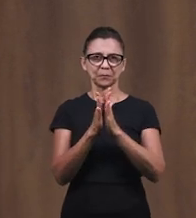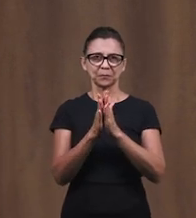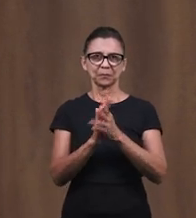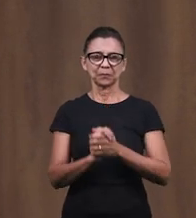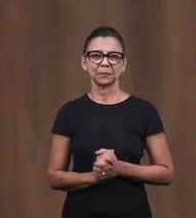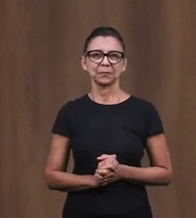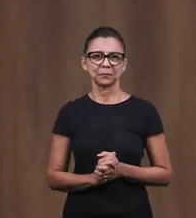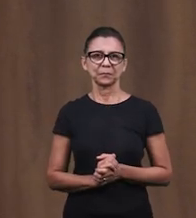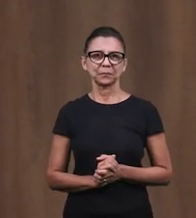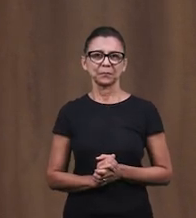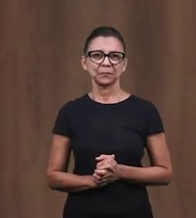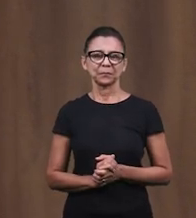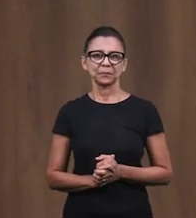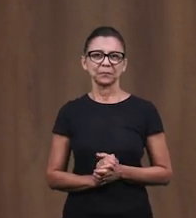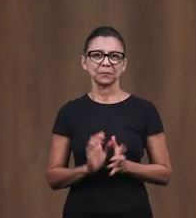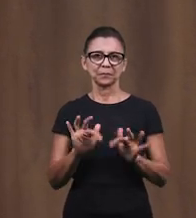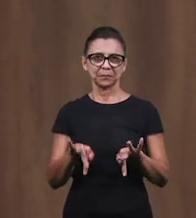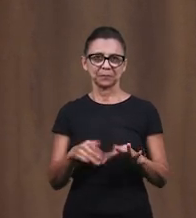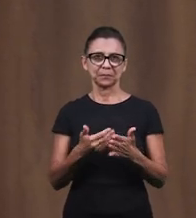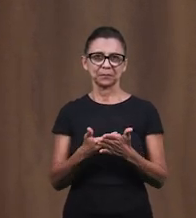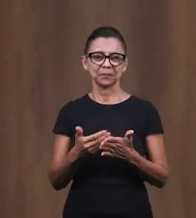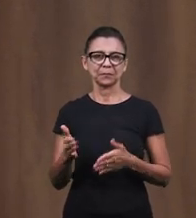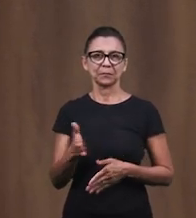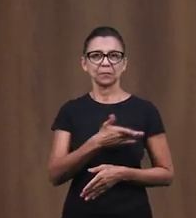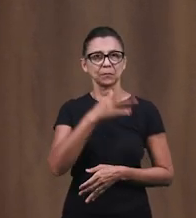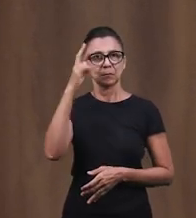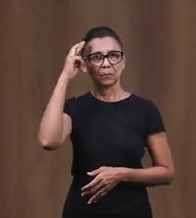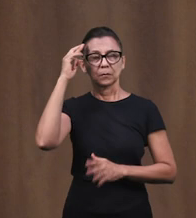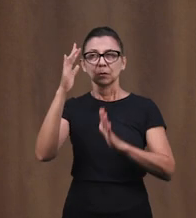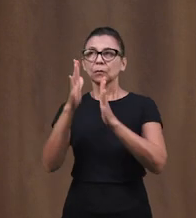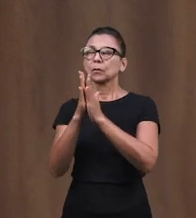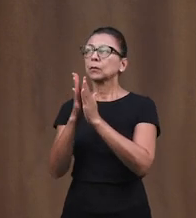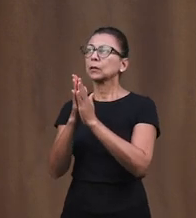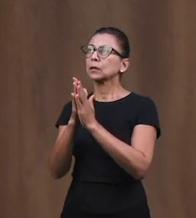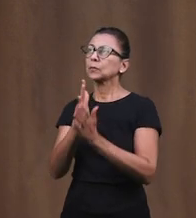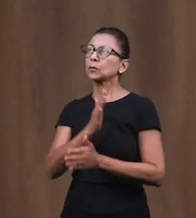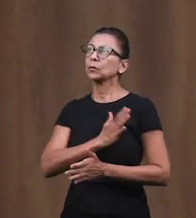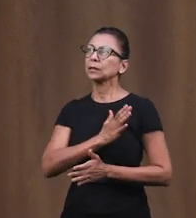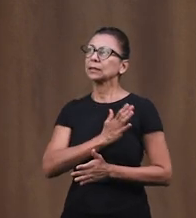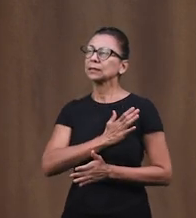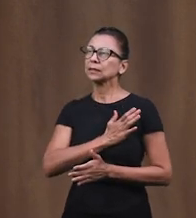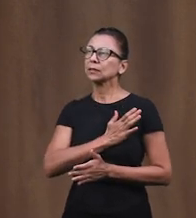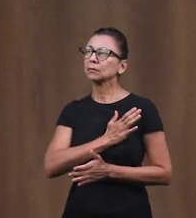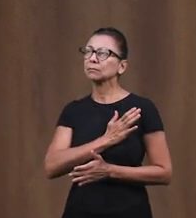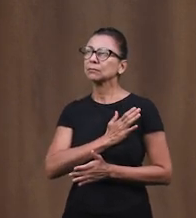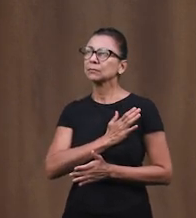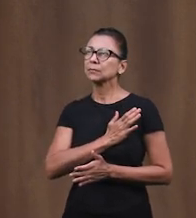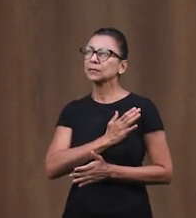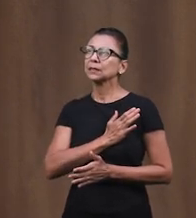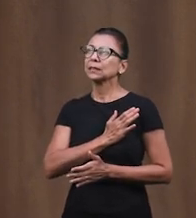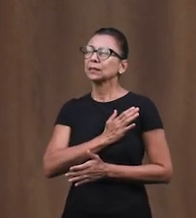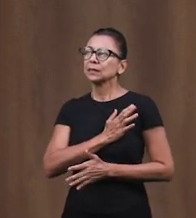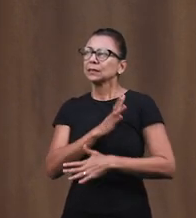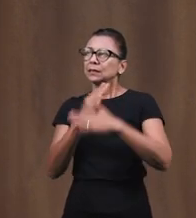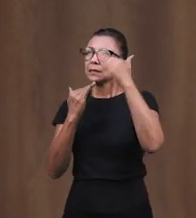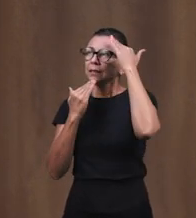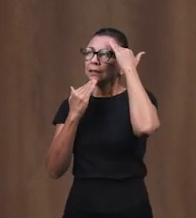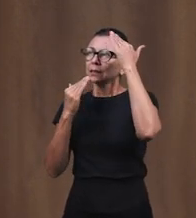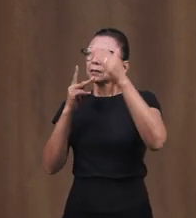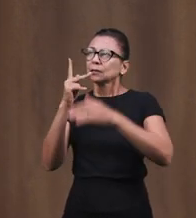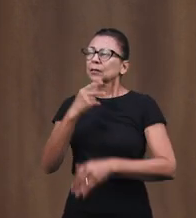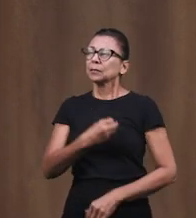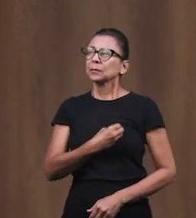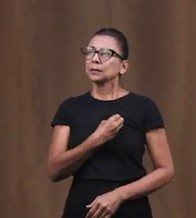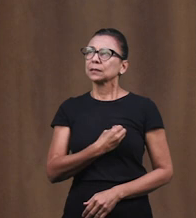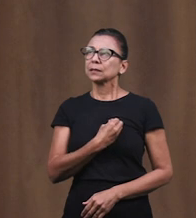Senhor, encerrando essa aula. Senhor, nós oramos a Ti com o nosso coração cheio de gratidão pela